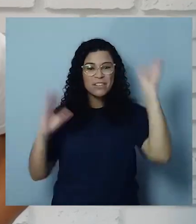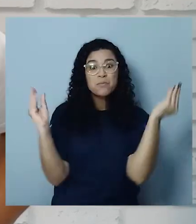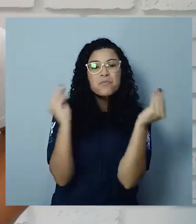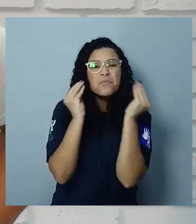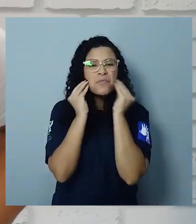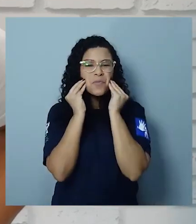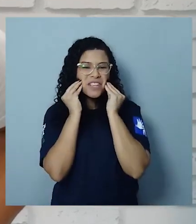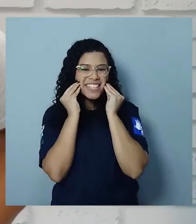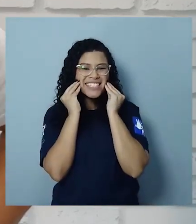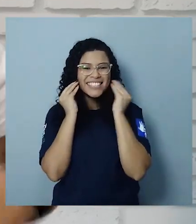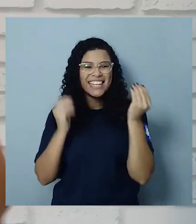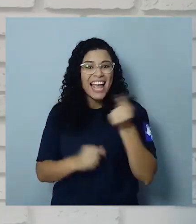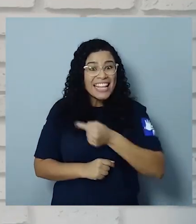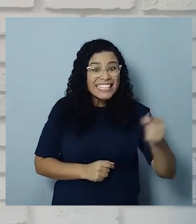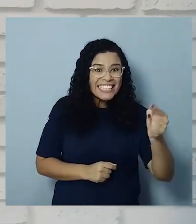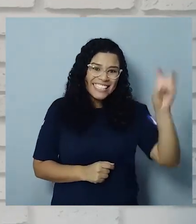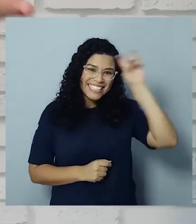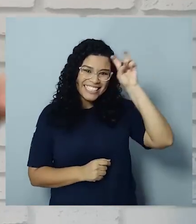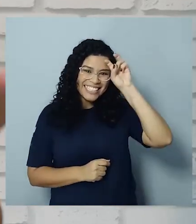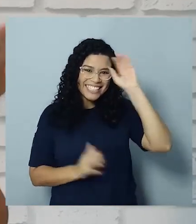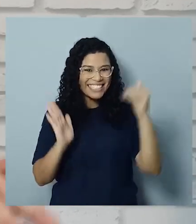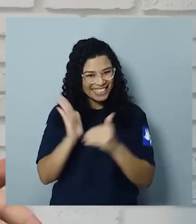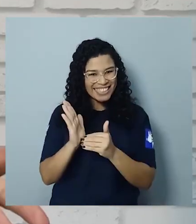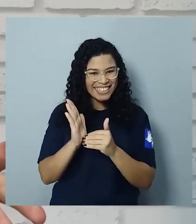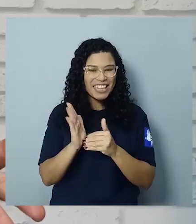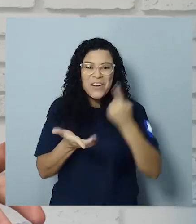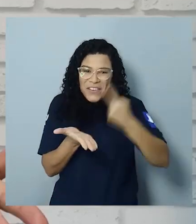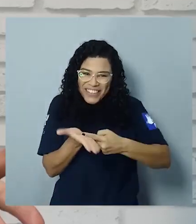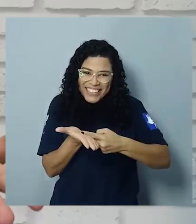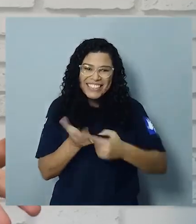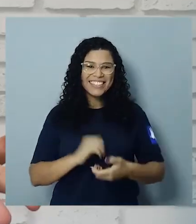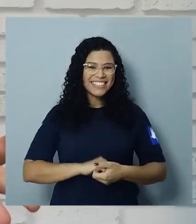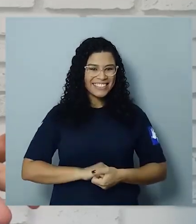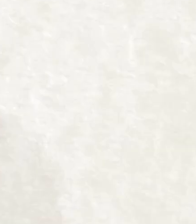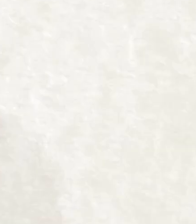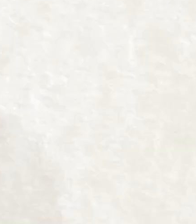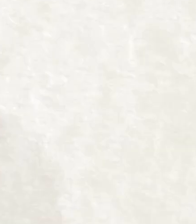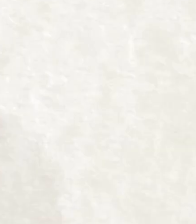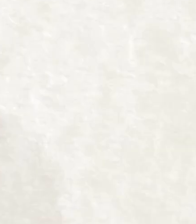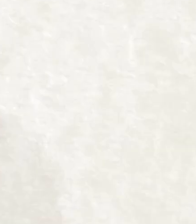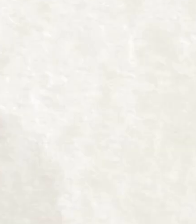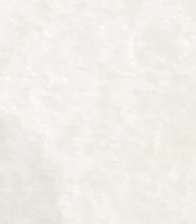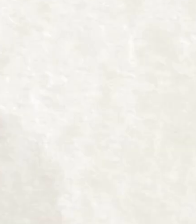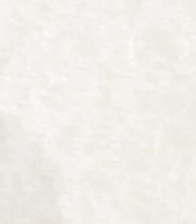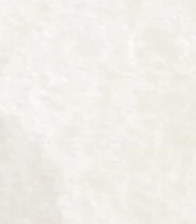que se aprende um beijo e até quinta-feira combinavam